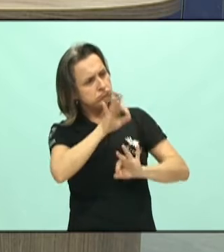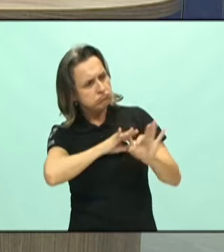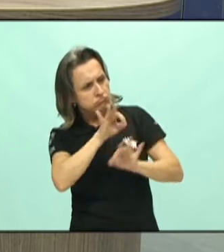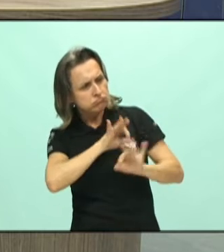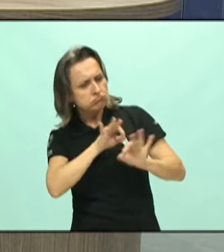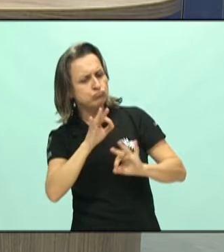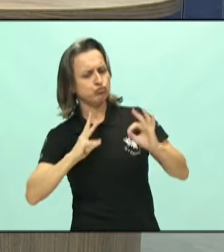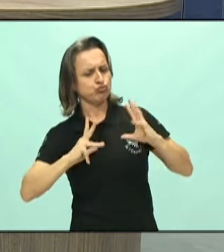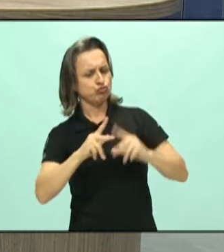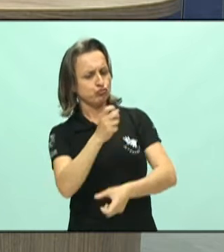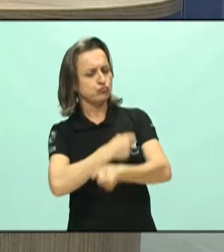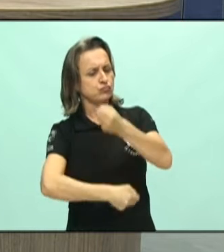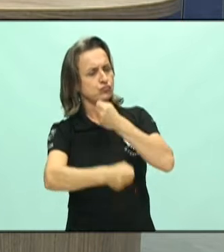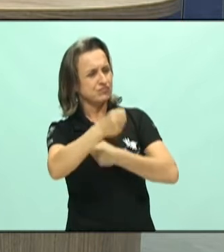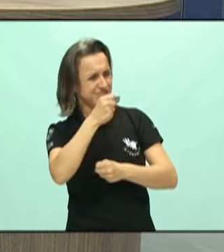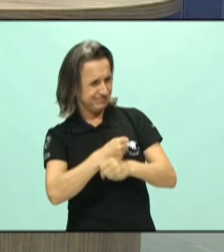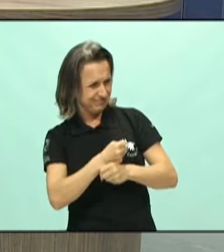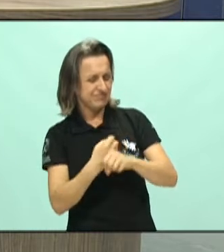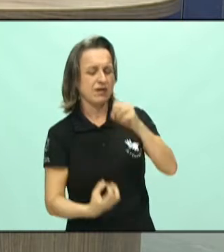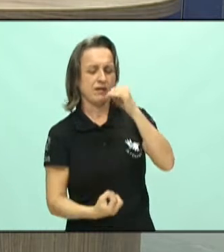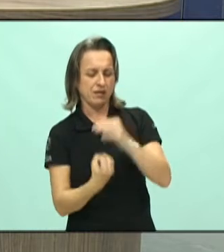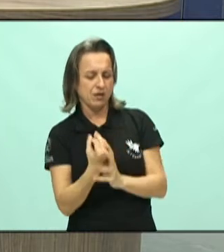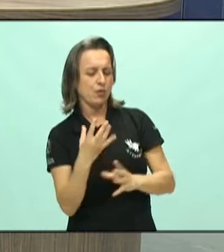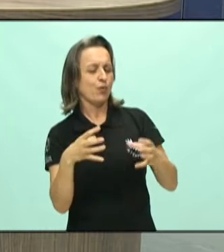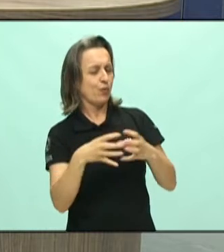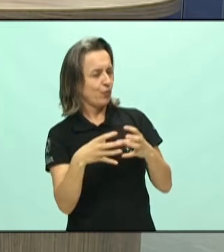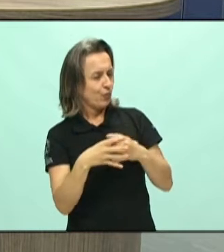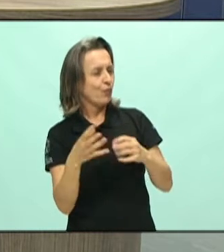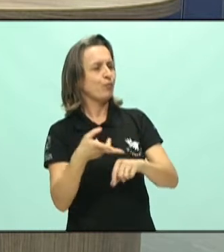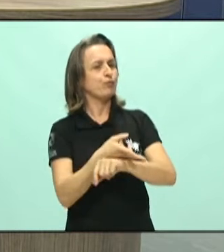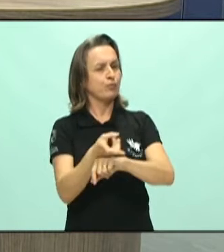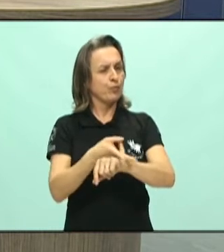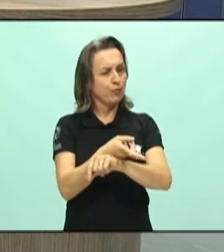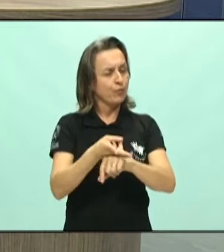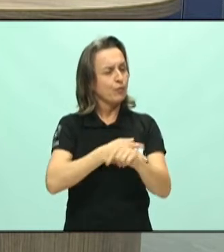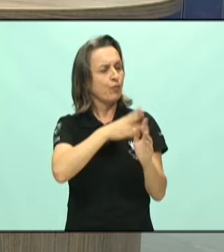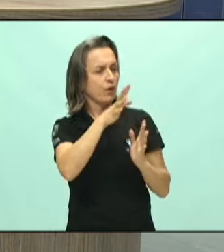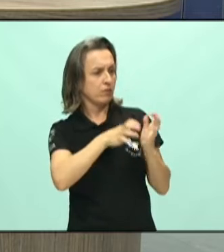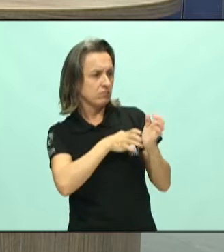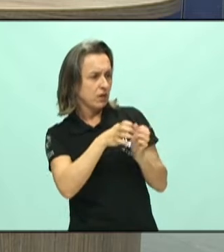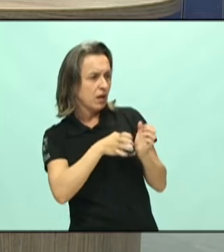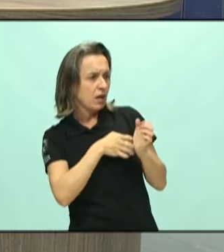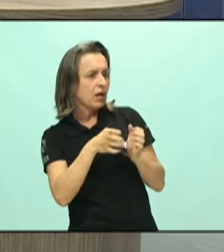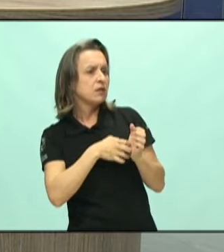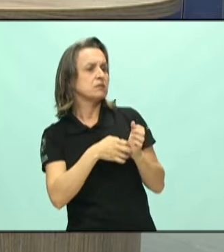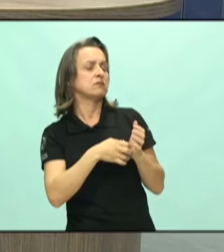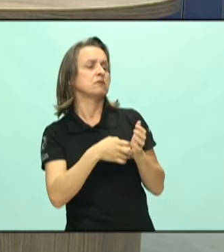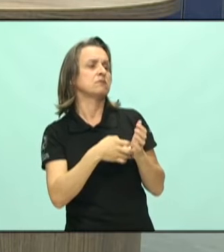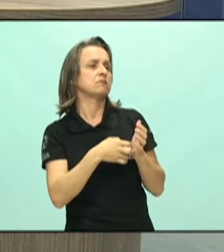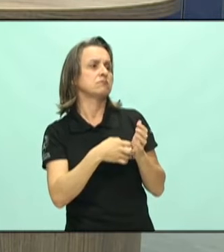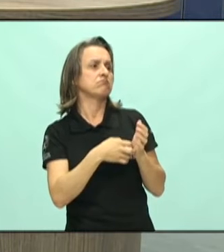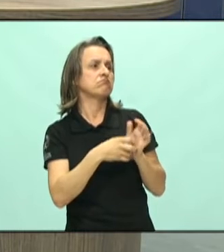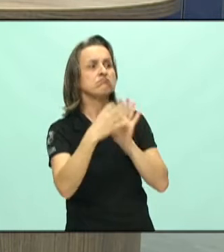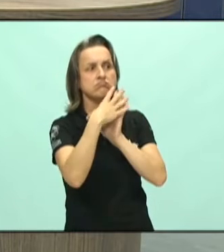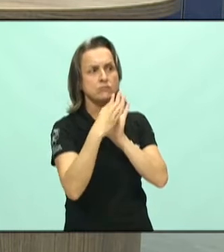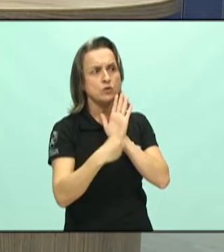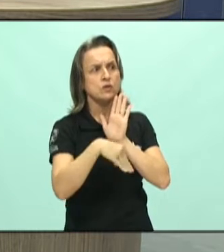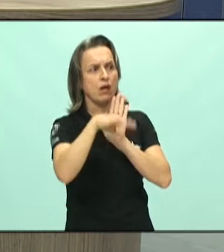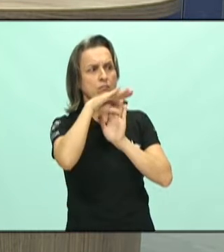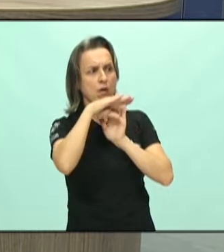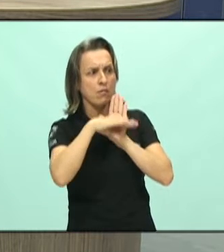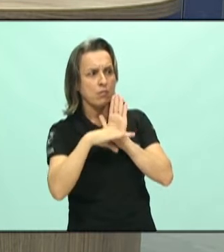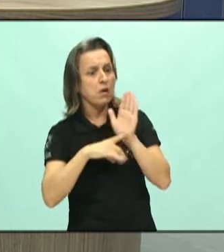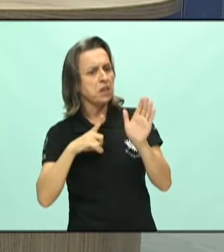passado, aí montam equipes, vamos atrás de empresas, eles têm uma